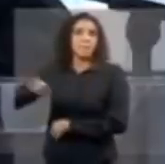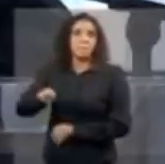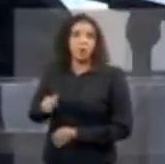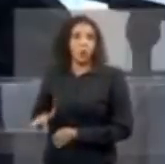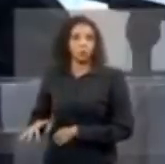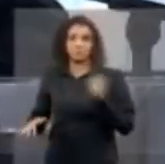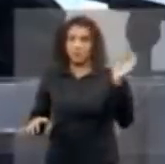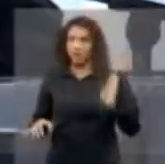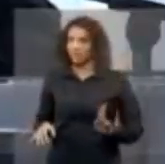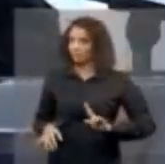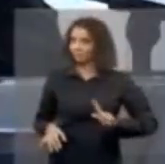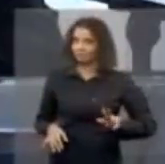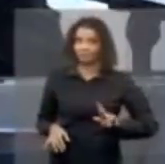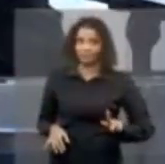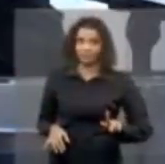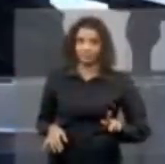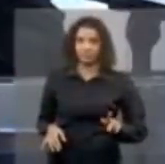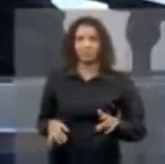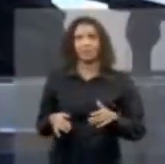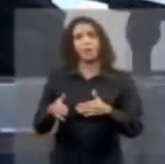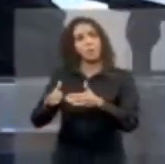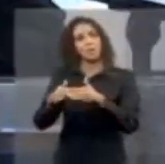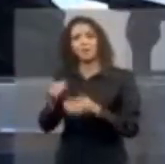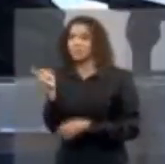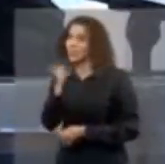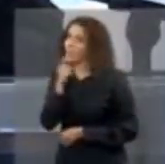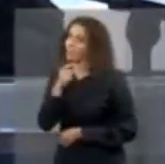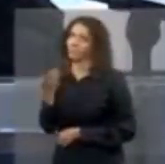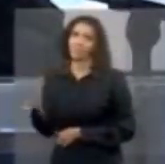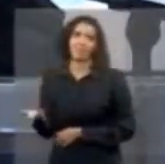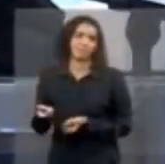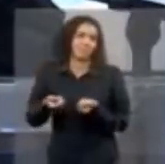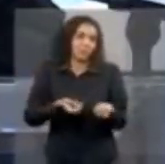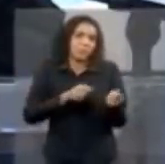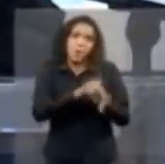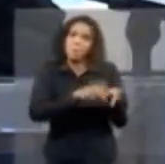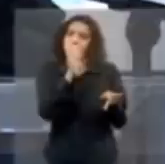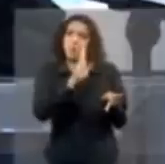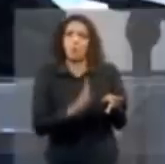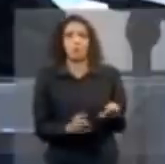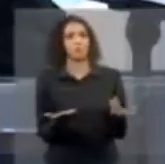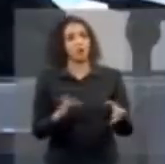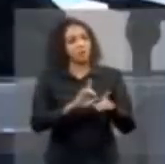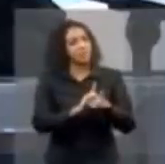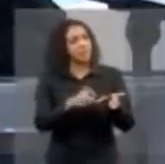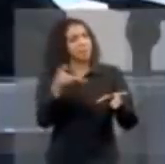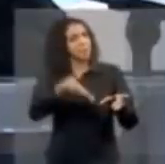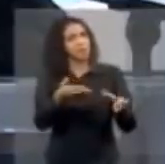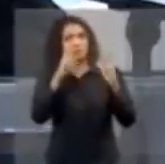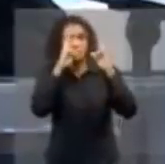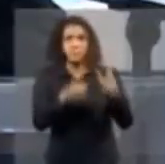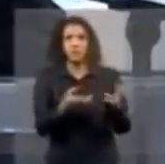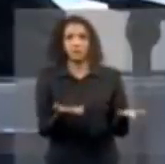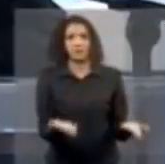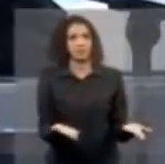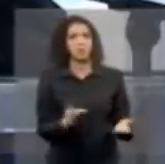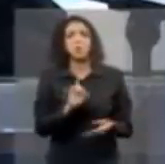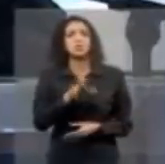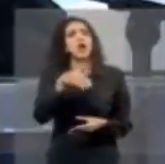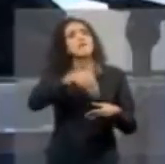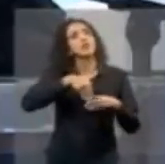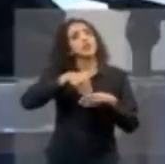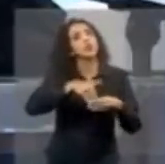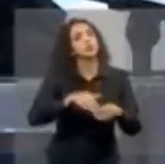Brasil. Por favor, não mintam para o povo brasileiro. Não subestimem a democracia. Democracia não é